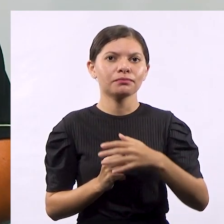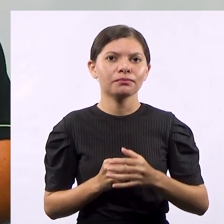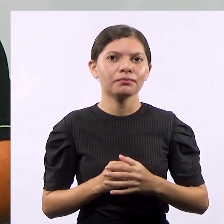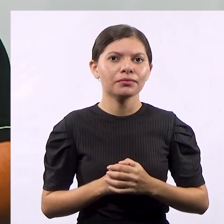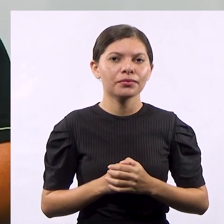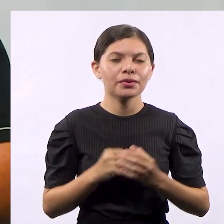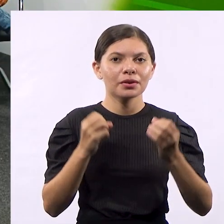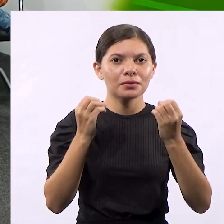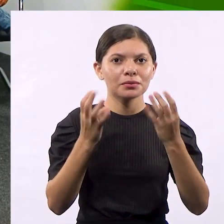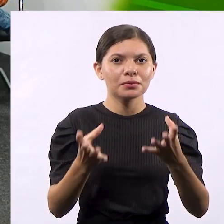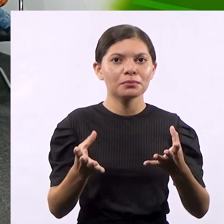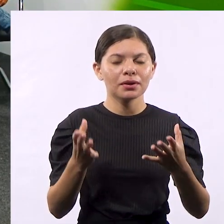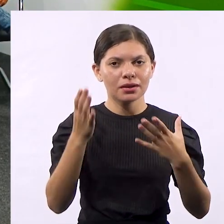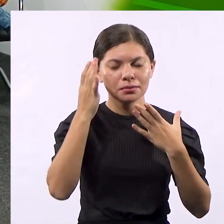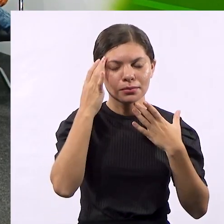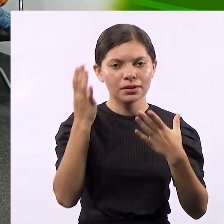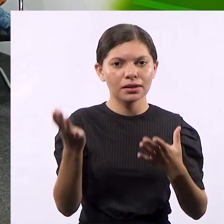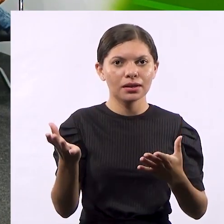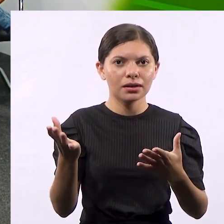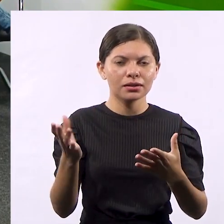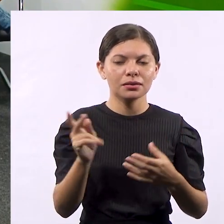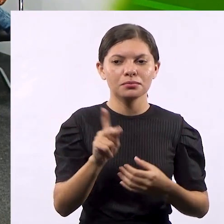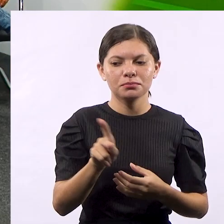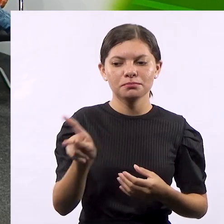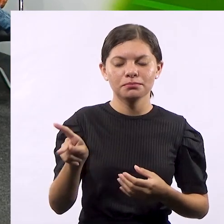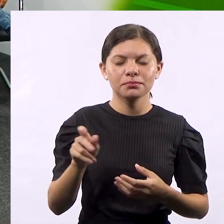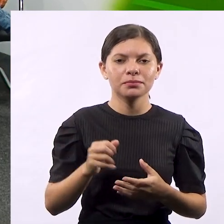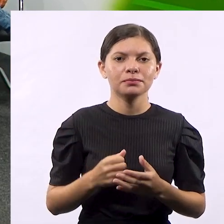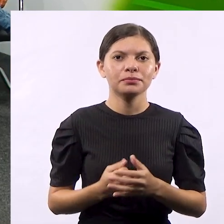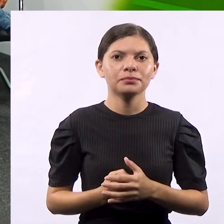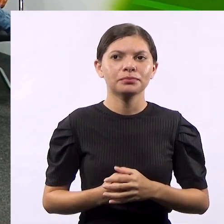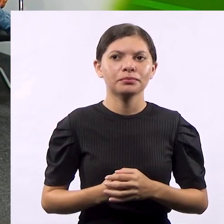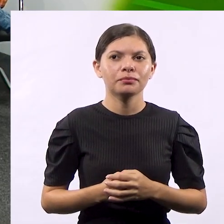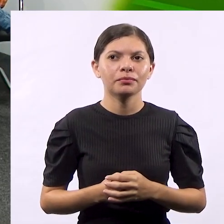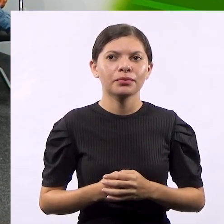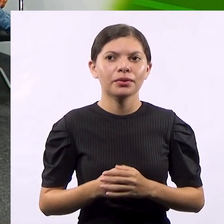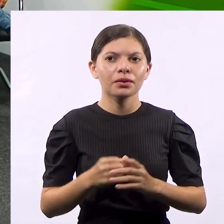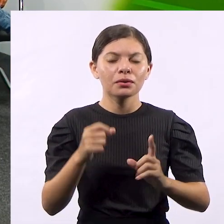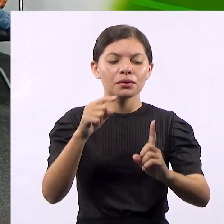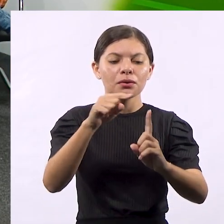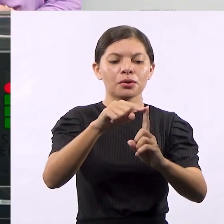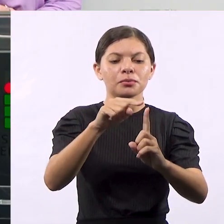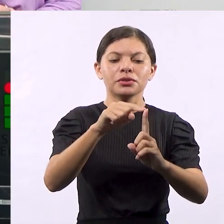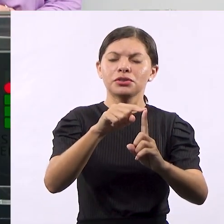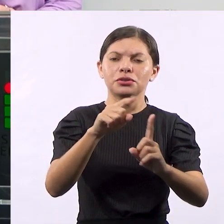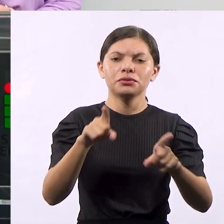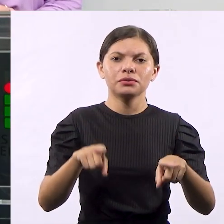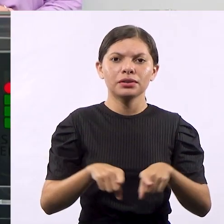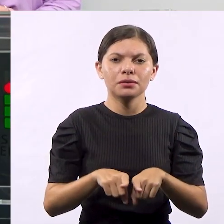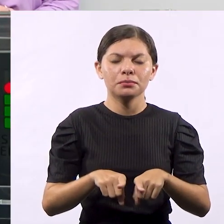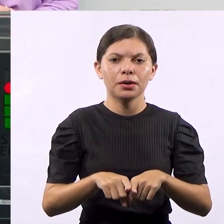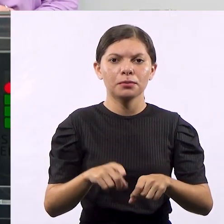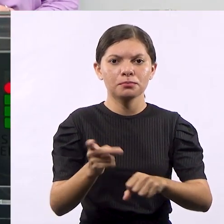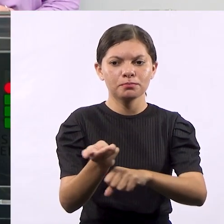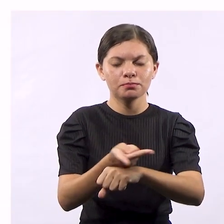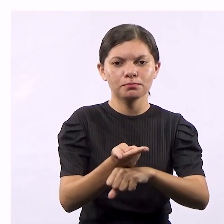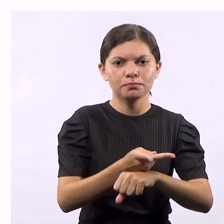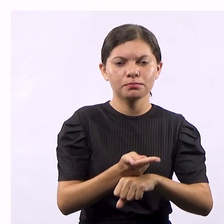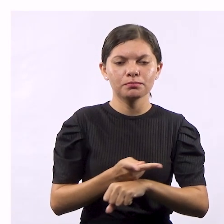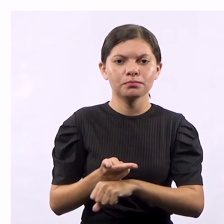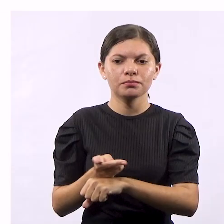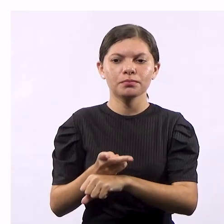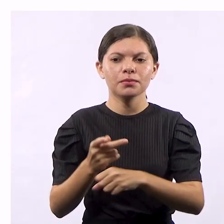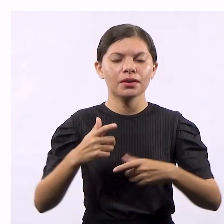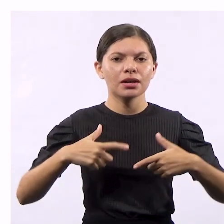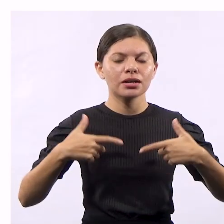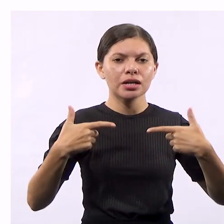instituição. Muito bem, obrigada, professora Rosa e professor Valderson. Um outro objetivo desse eixo é identificar